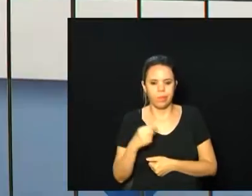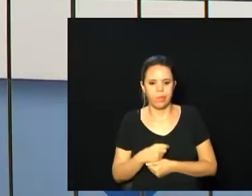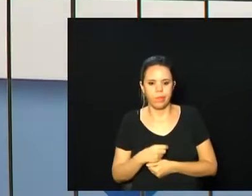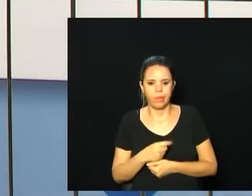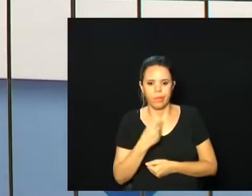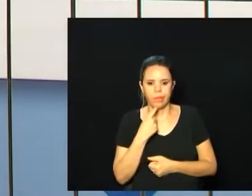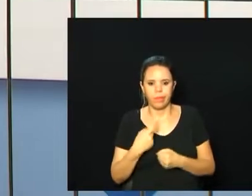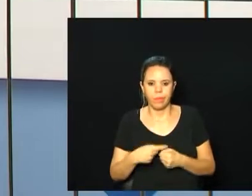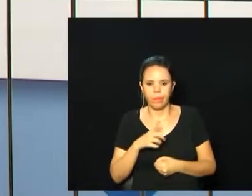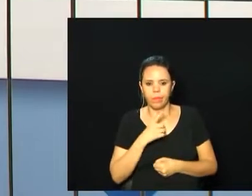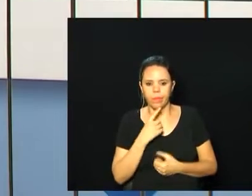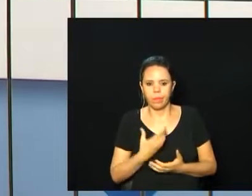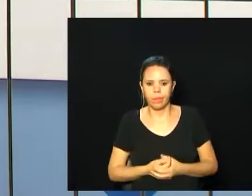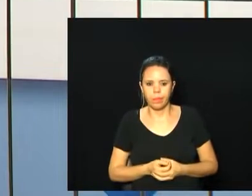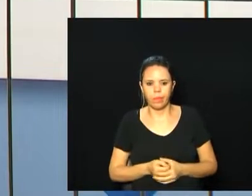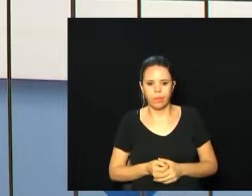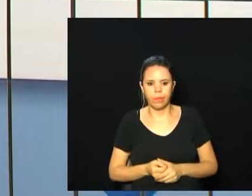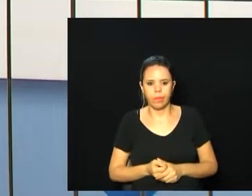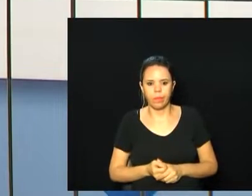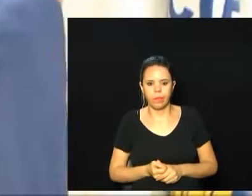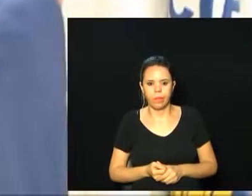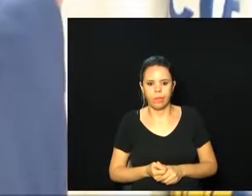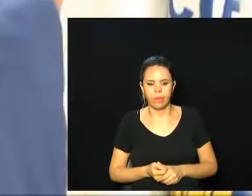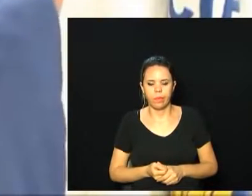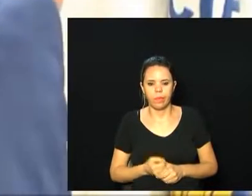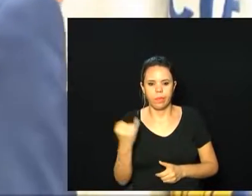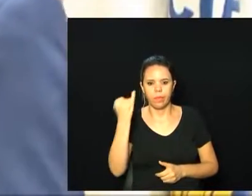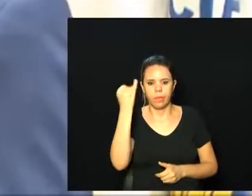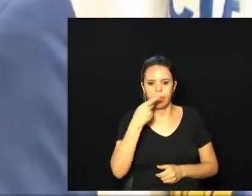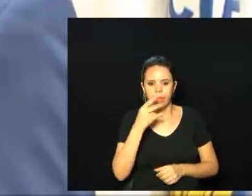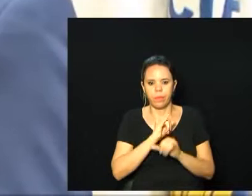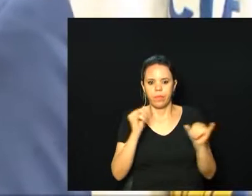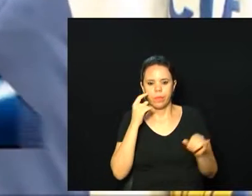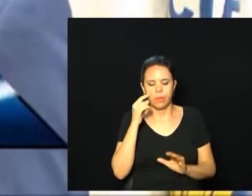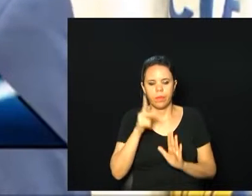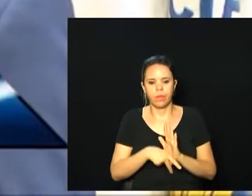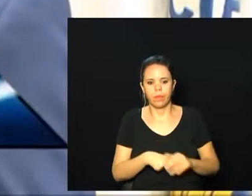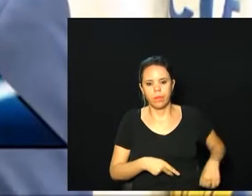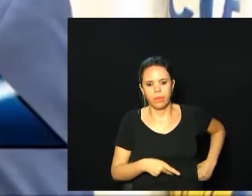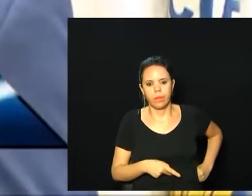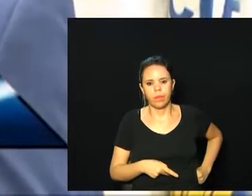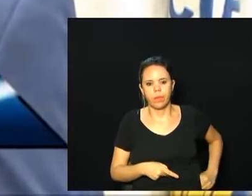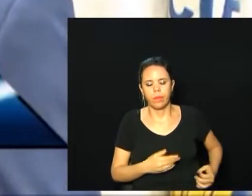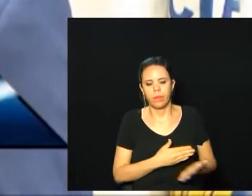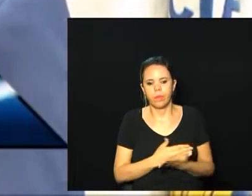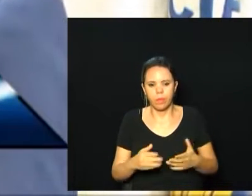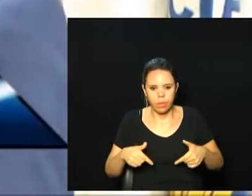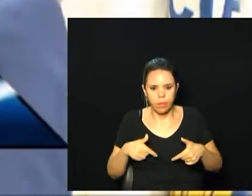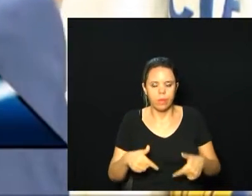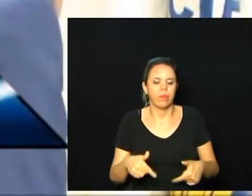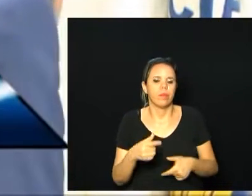coletivo municipal aqui de Campinas. É importante dizer que esse projeto ele iniciou de uma iniciativa